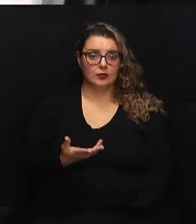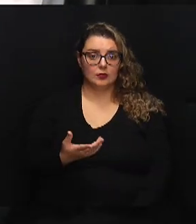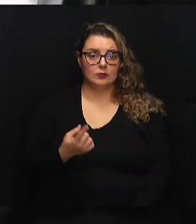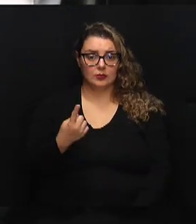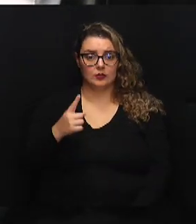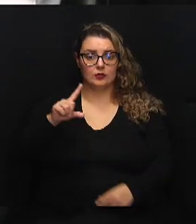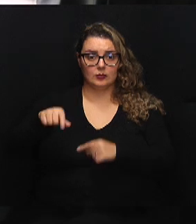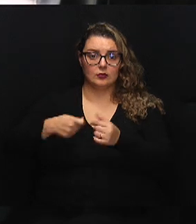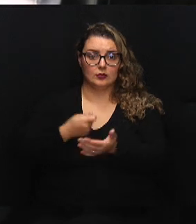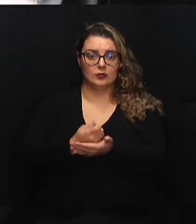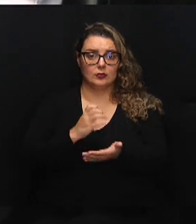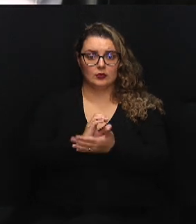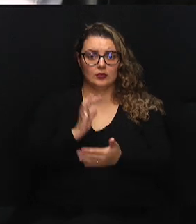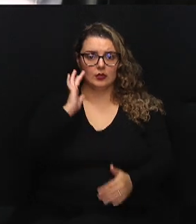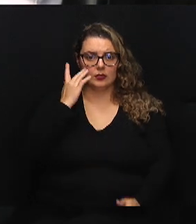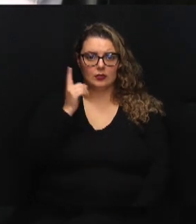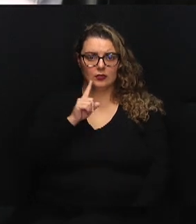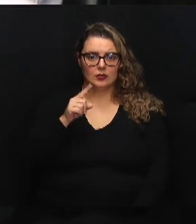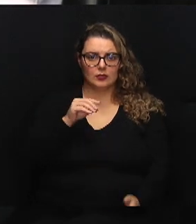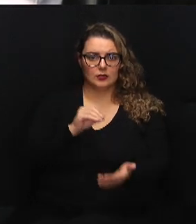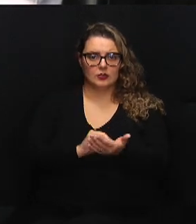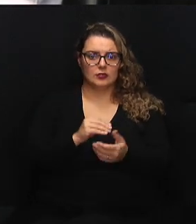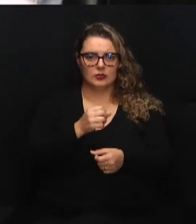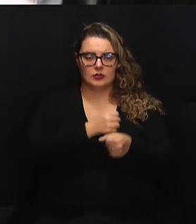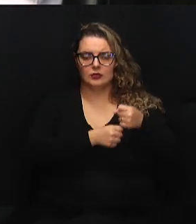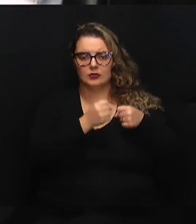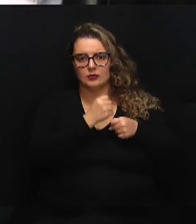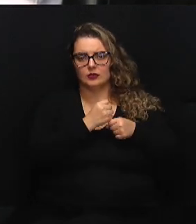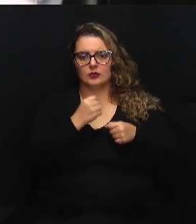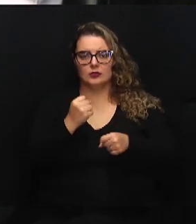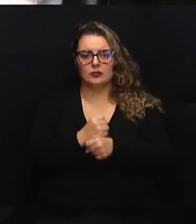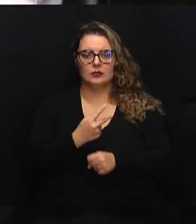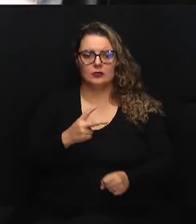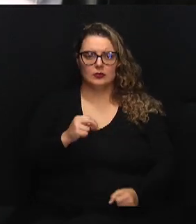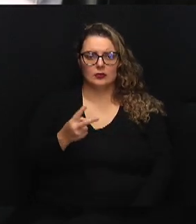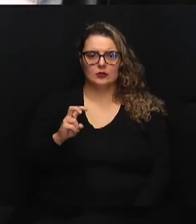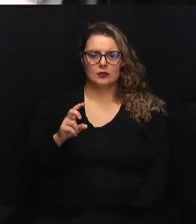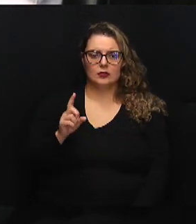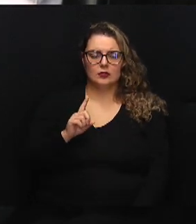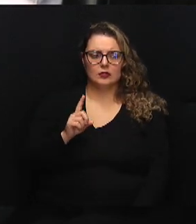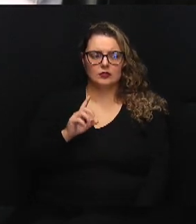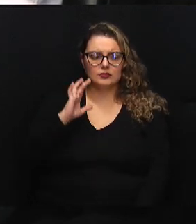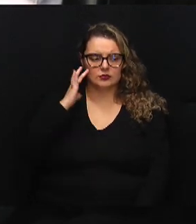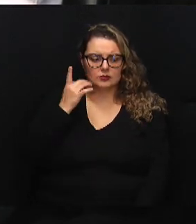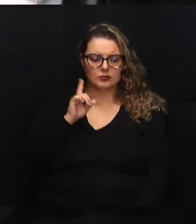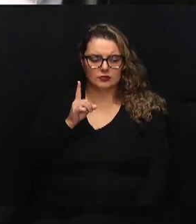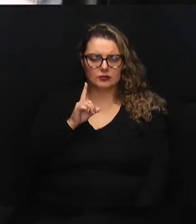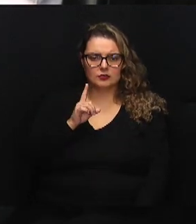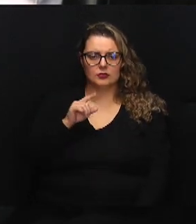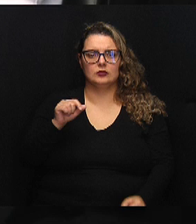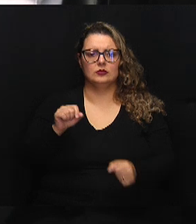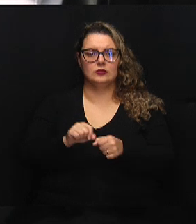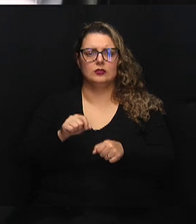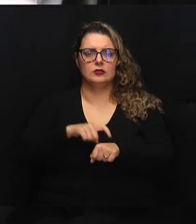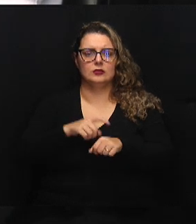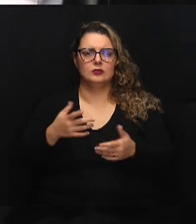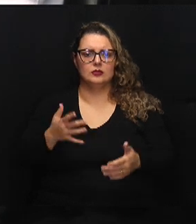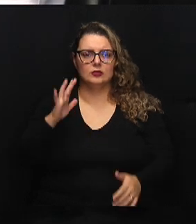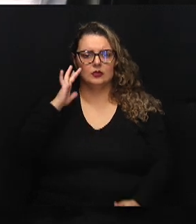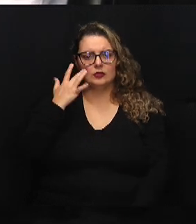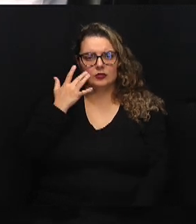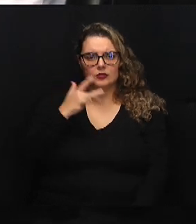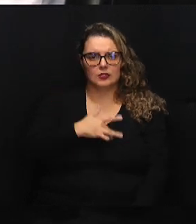impositivas, eu acho que não foi desse último ano para o orçamento de 2025, fez, inclusive em uma ocasião, eu acho que era